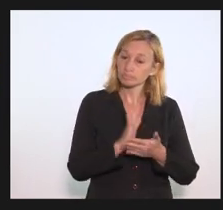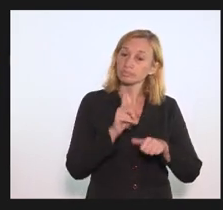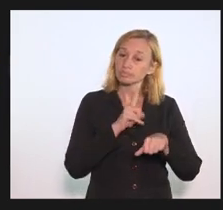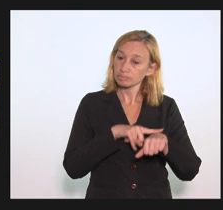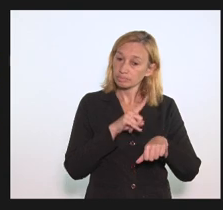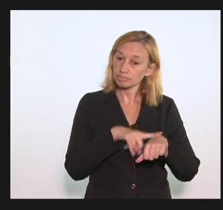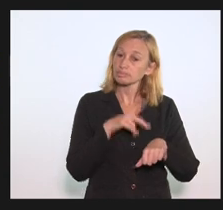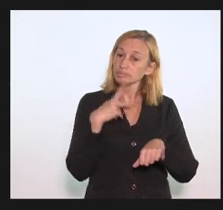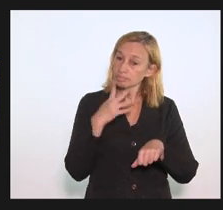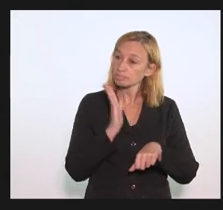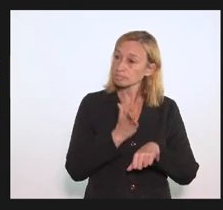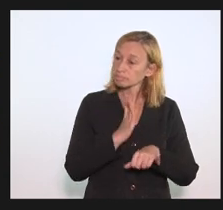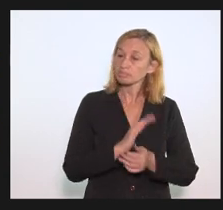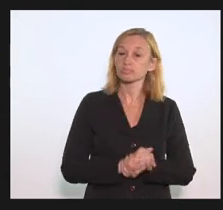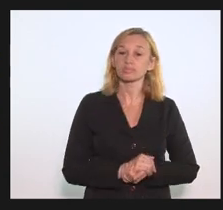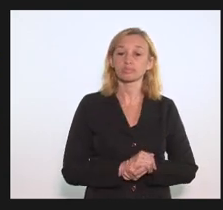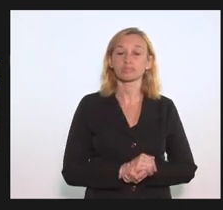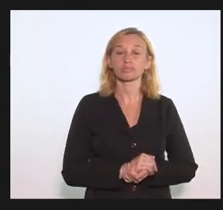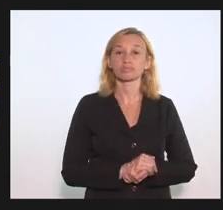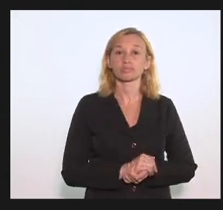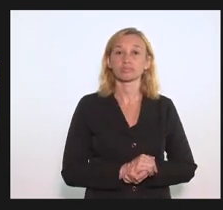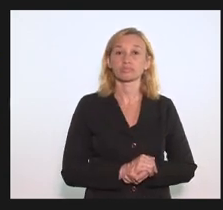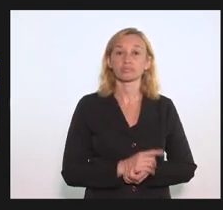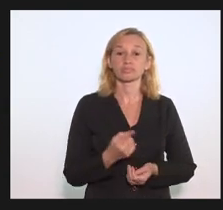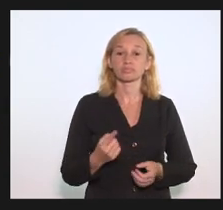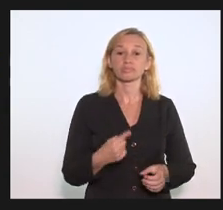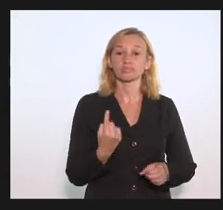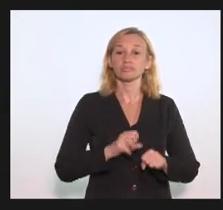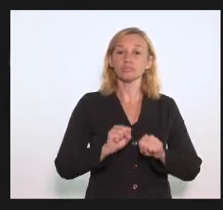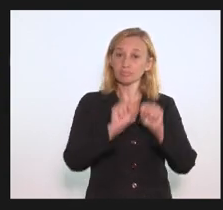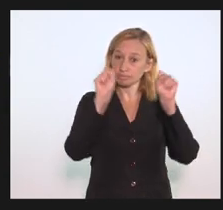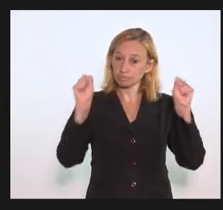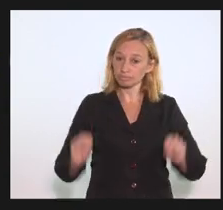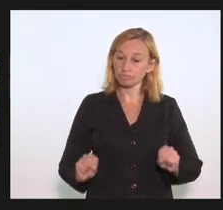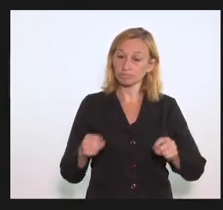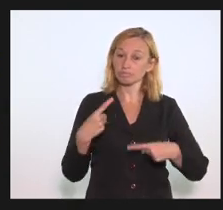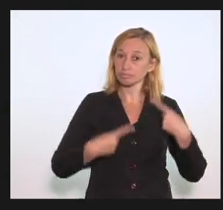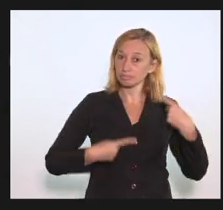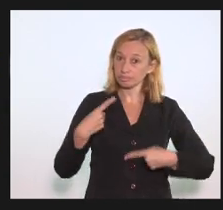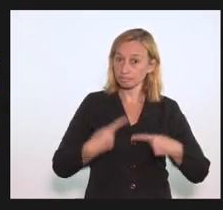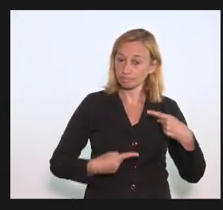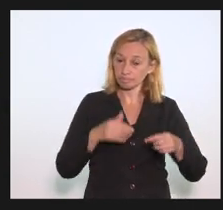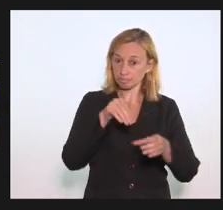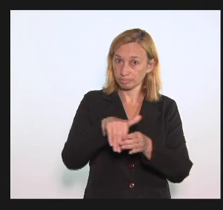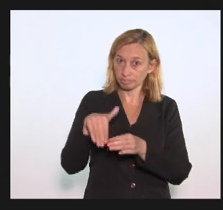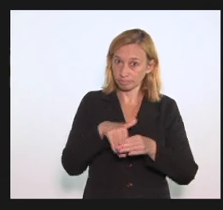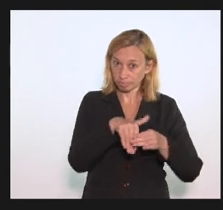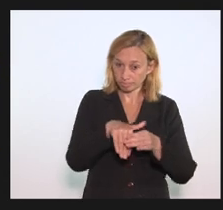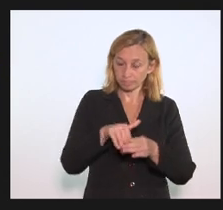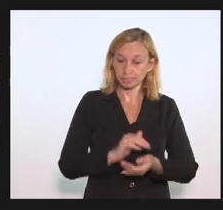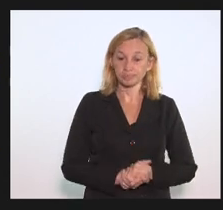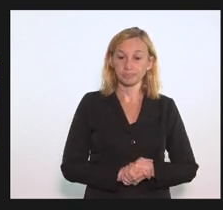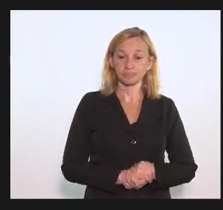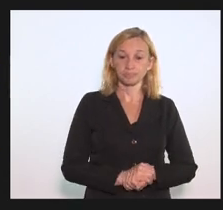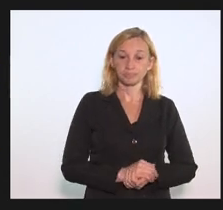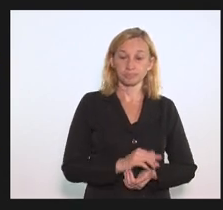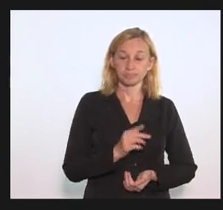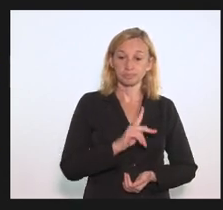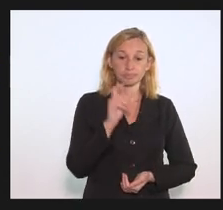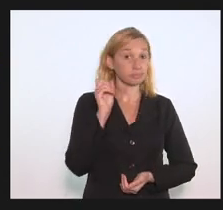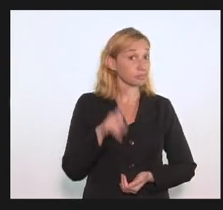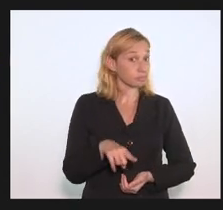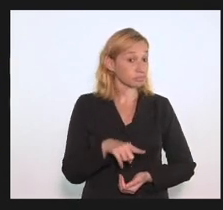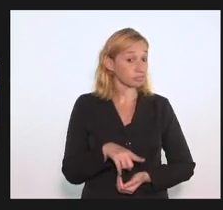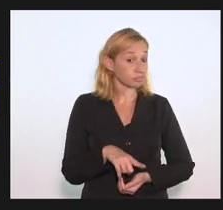que vou falar, é de que o nosso sistema político eleitoral não é, pelo menos